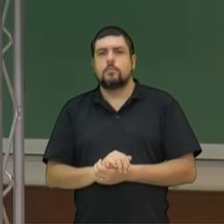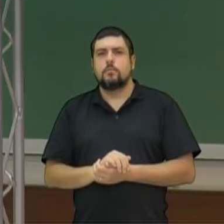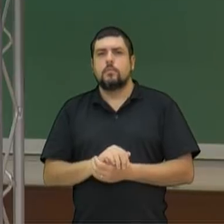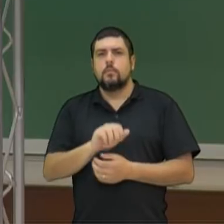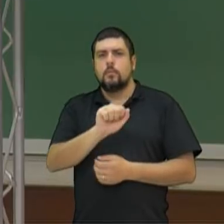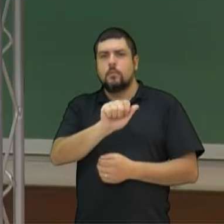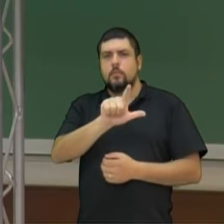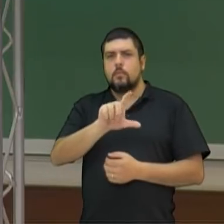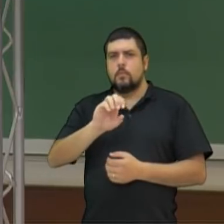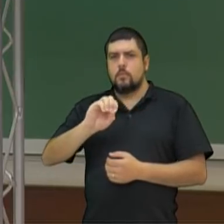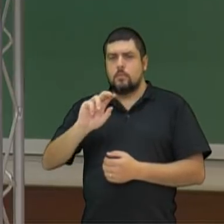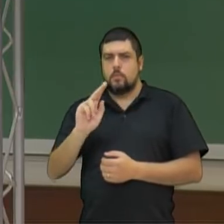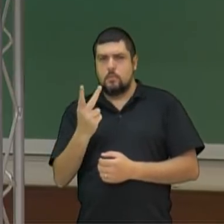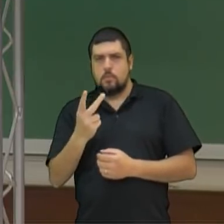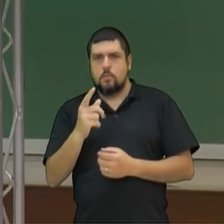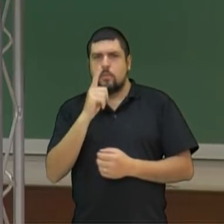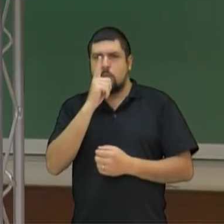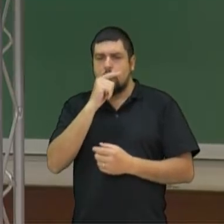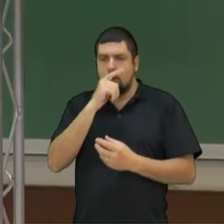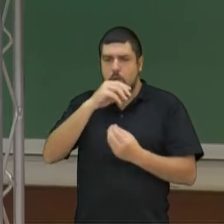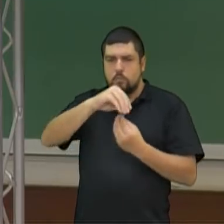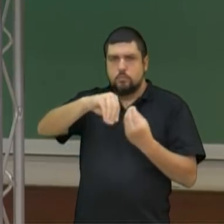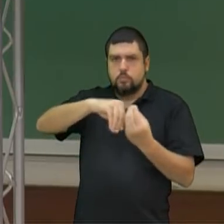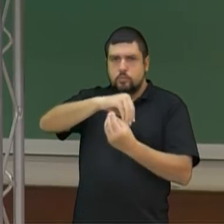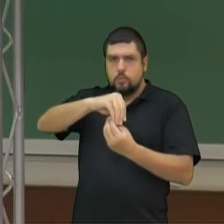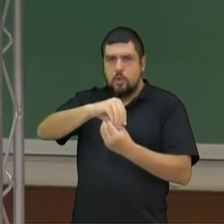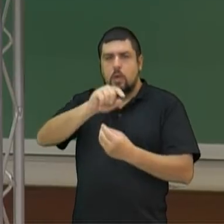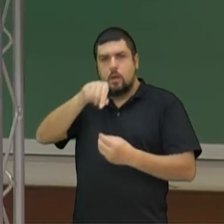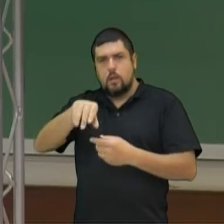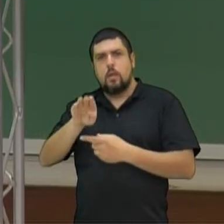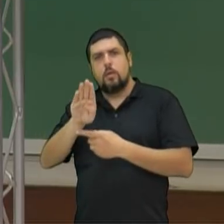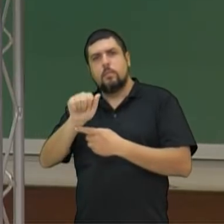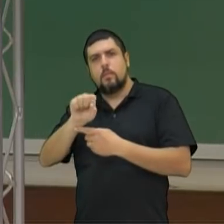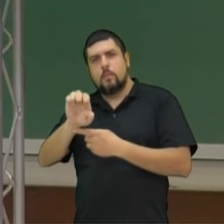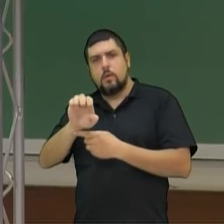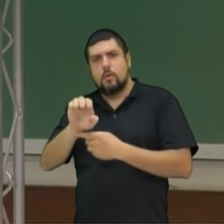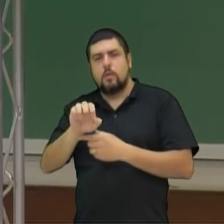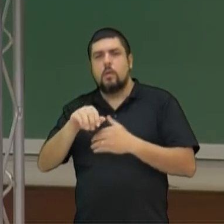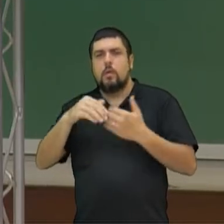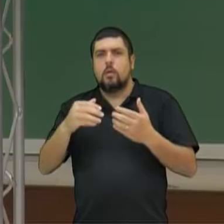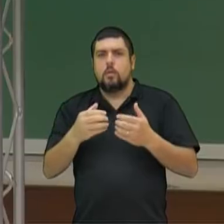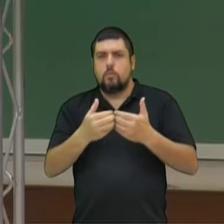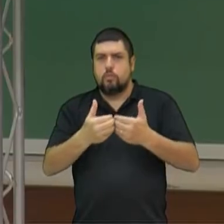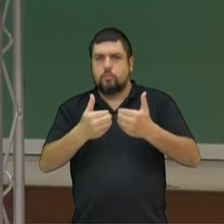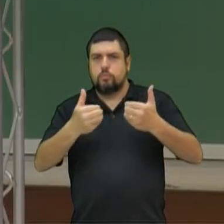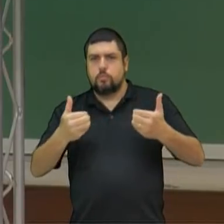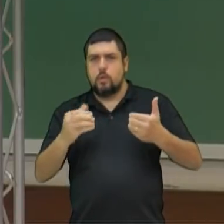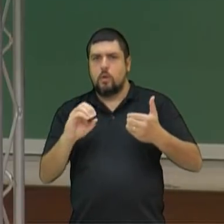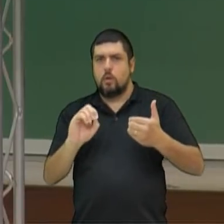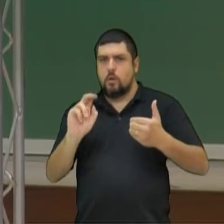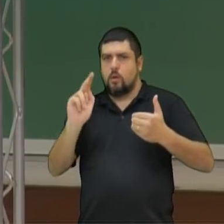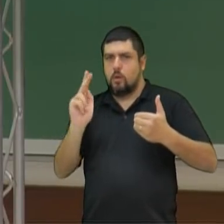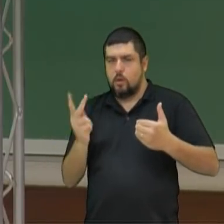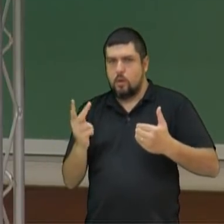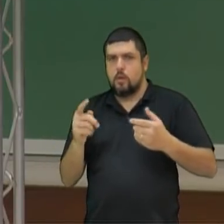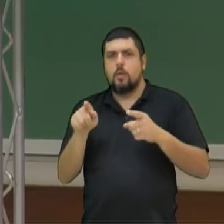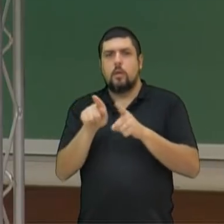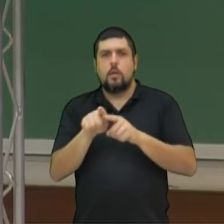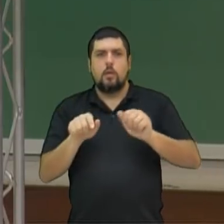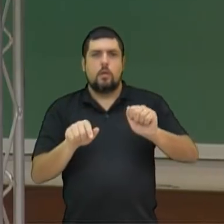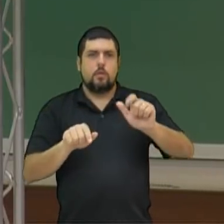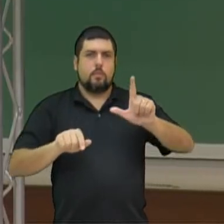alumínio. Misturou em água. É uma base. Obrigatoriamente libera hidroxila e o